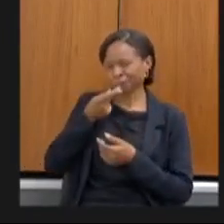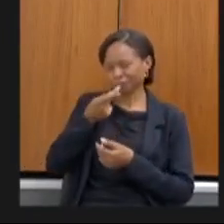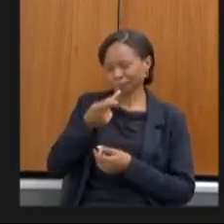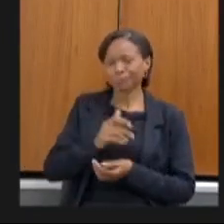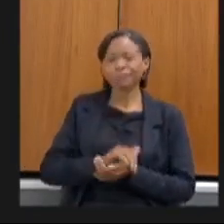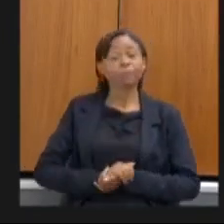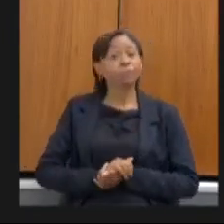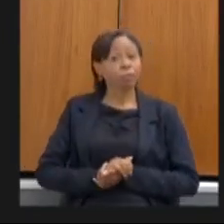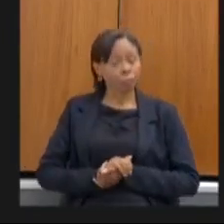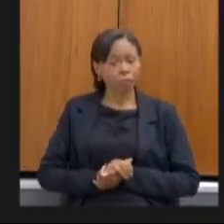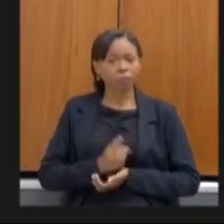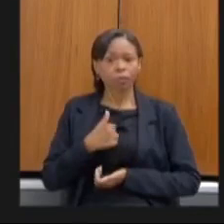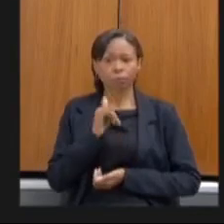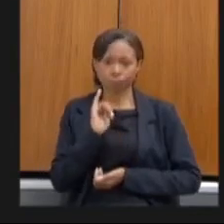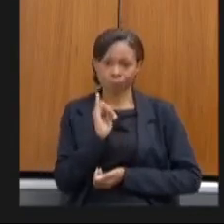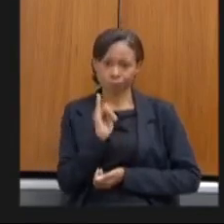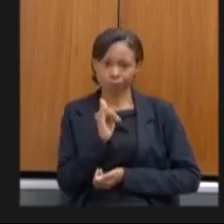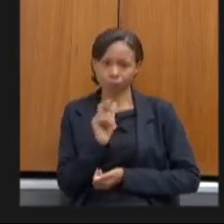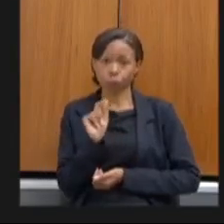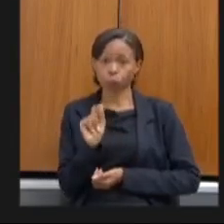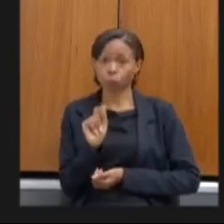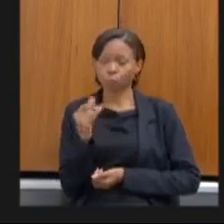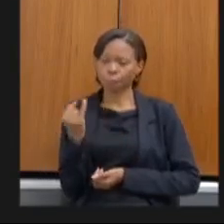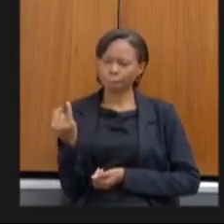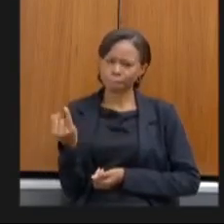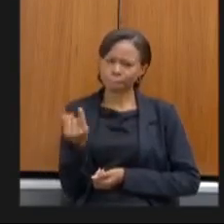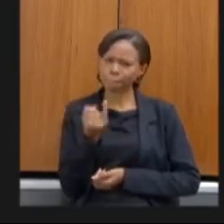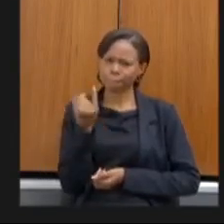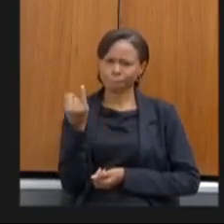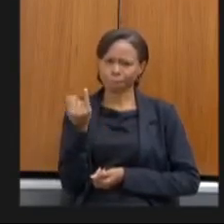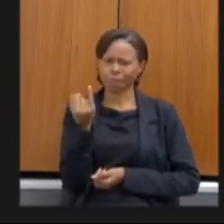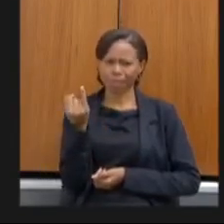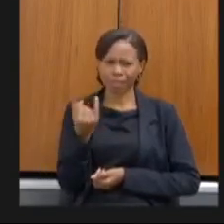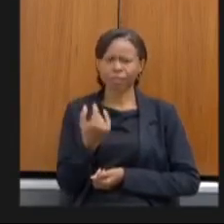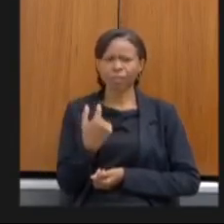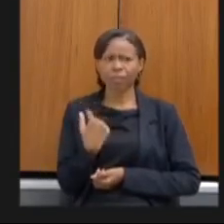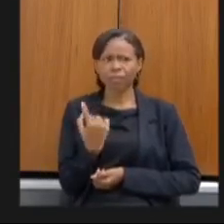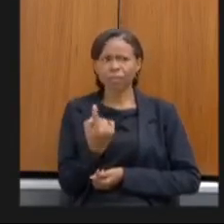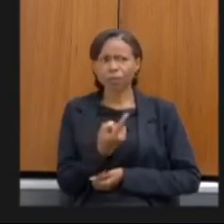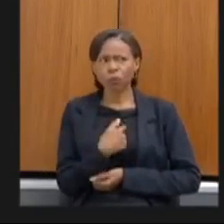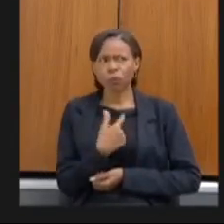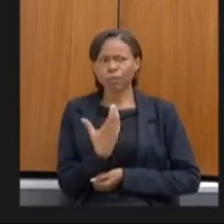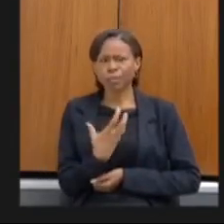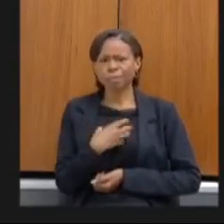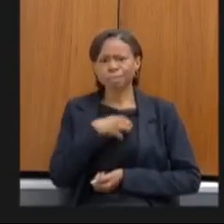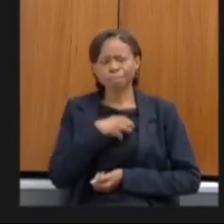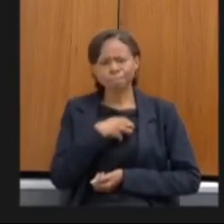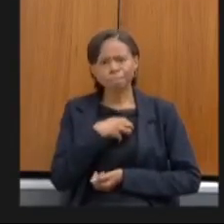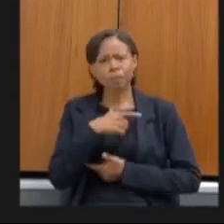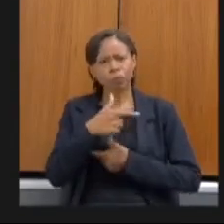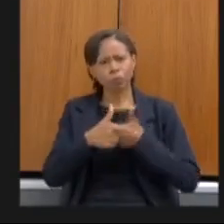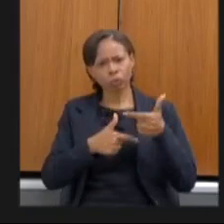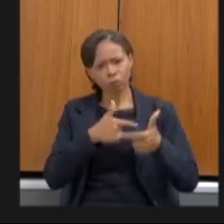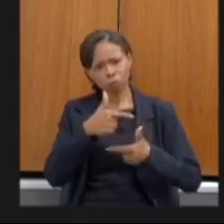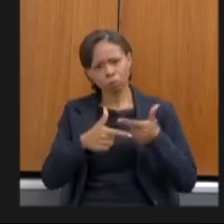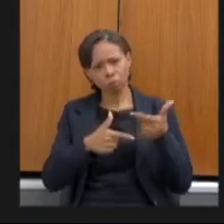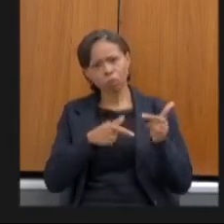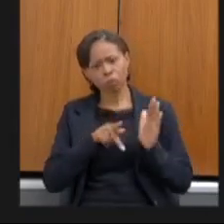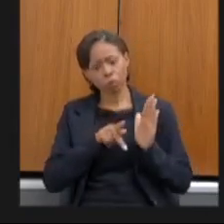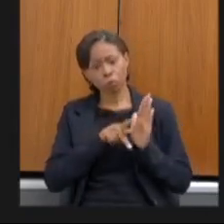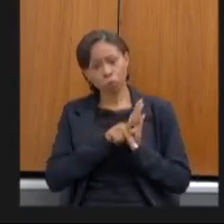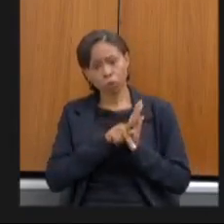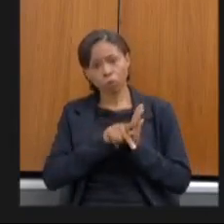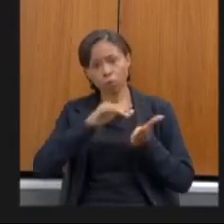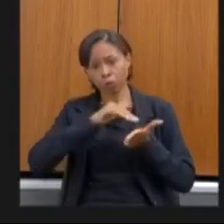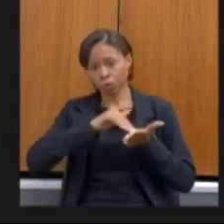gostaria de dizer que a importância EA gente sentiu nos trabalhos da secretaria de